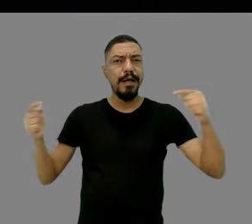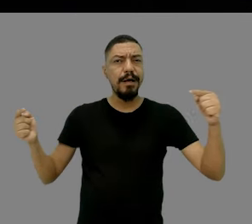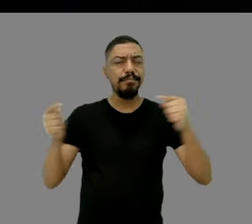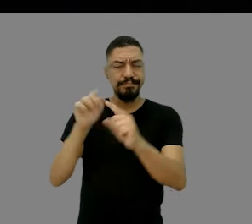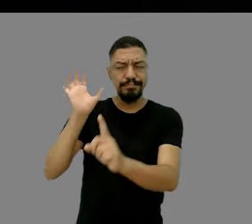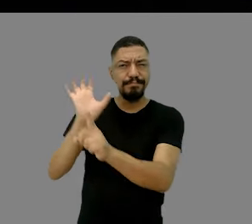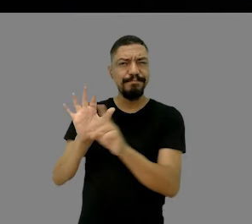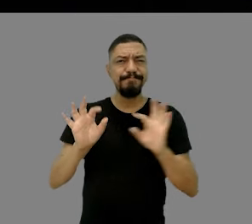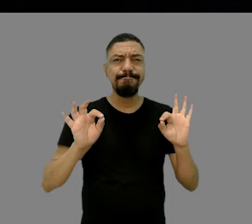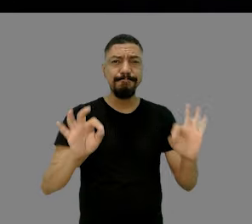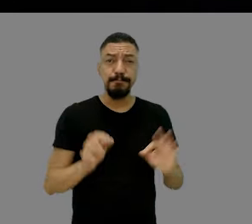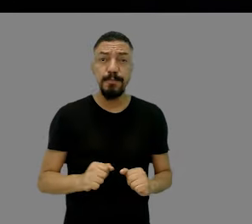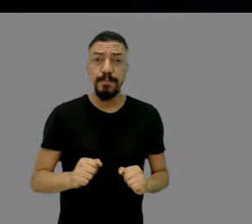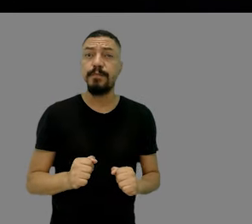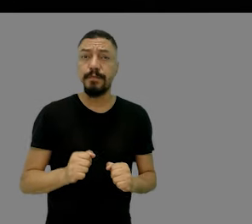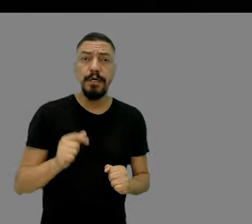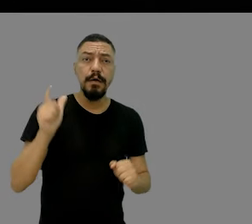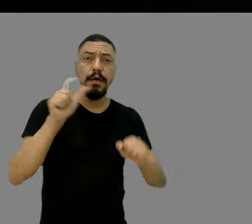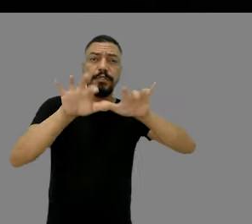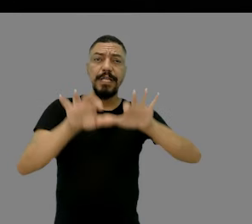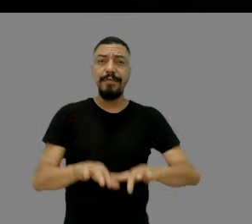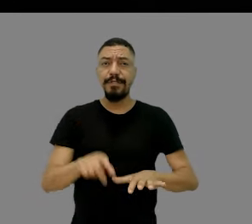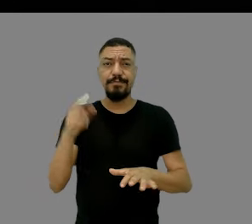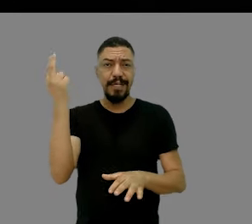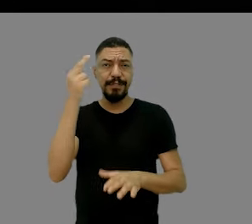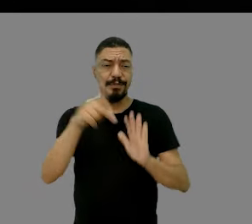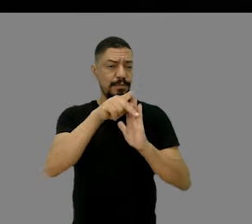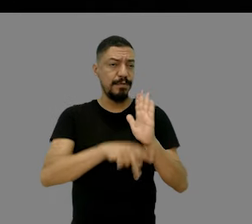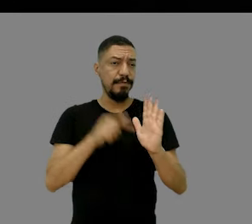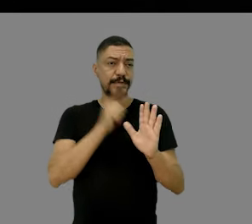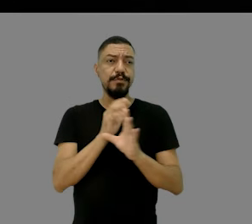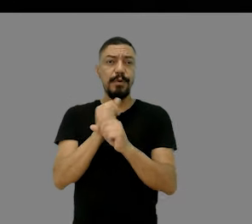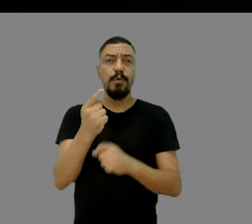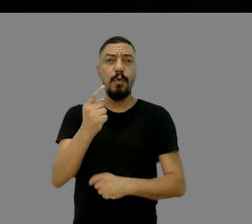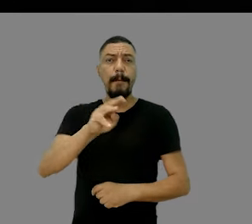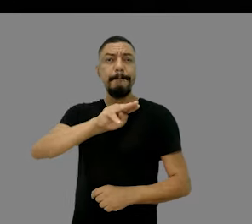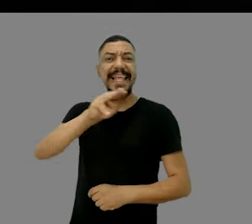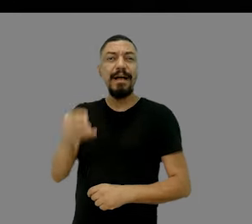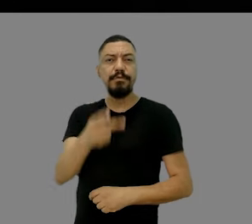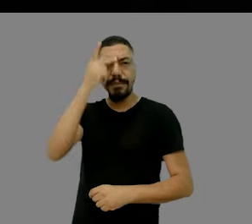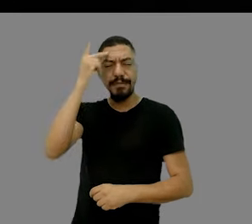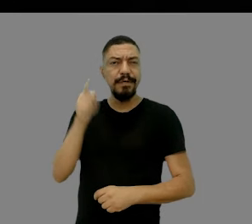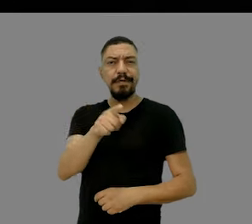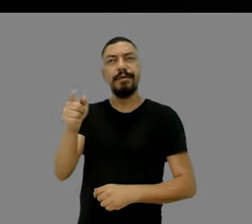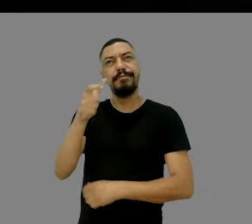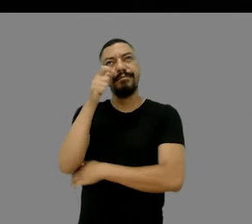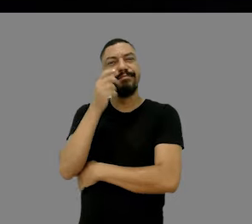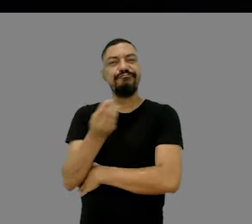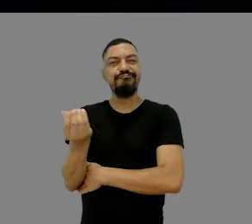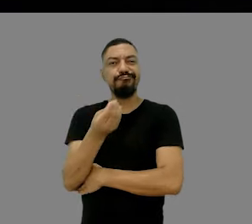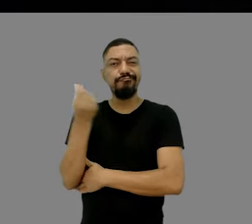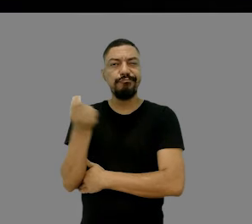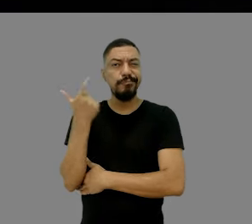de pessoas e elas não terem assim, um engajamento com ele. É melhor atingir 15, 20 que tenham engajamento. Então,